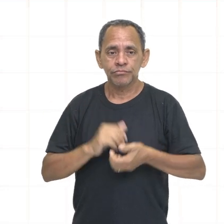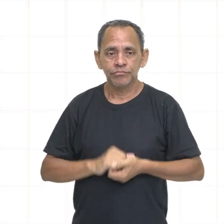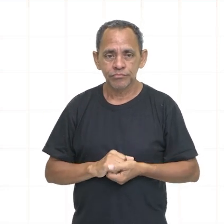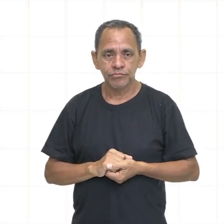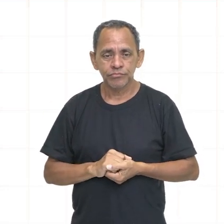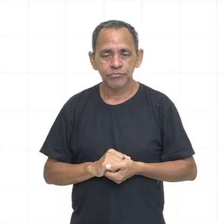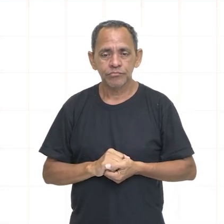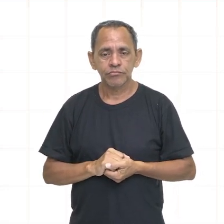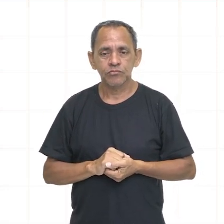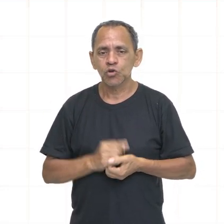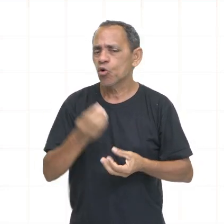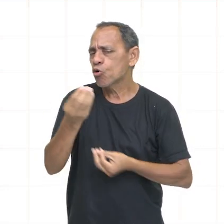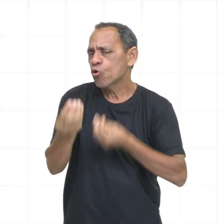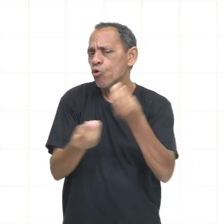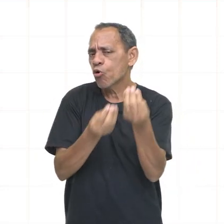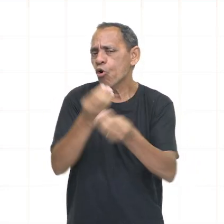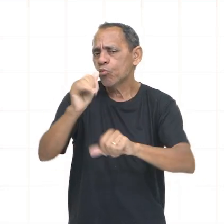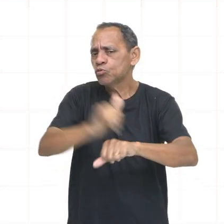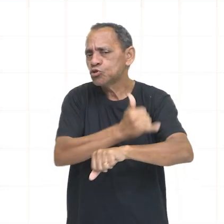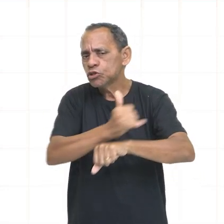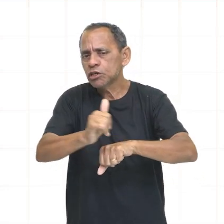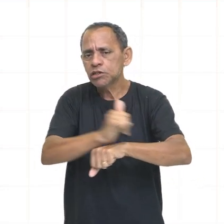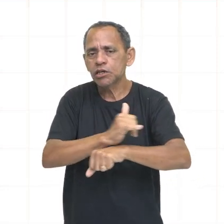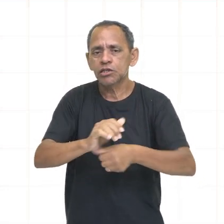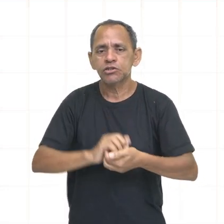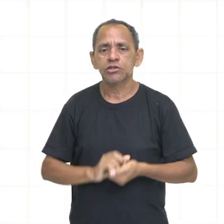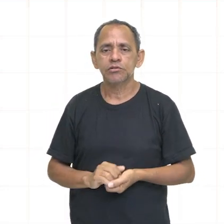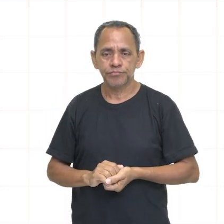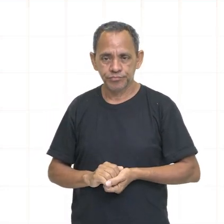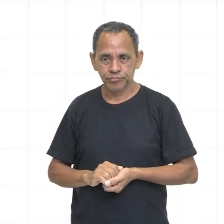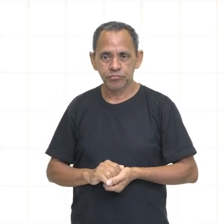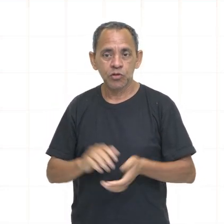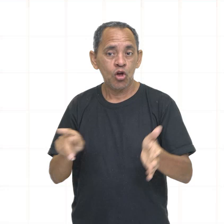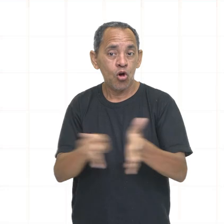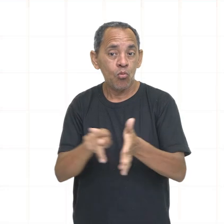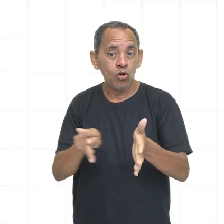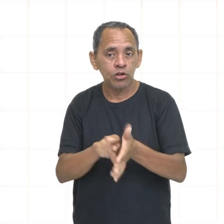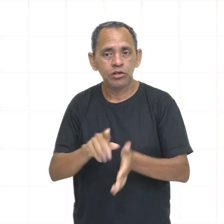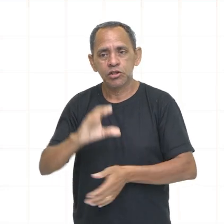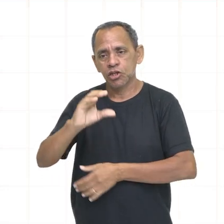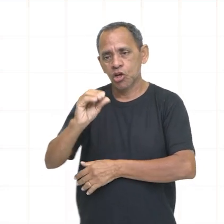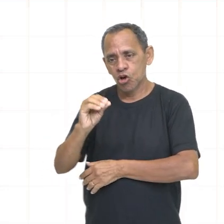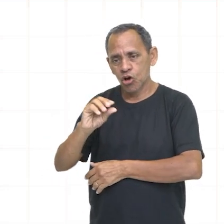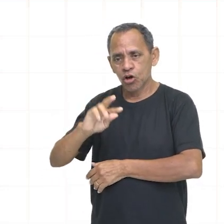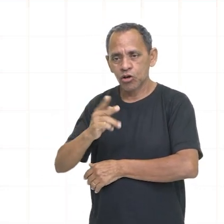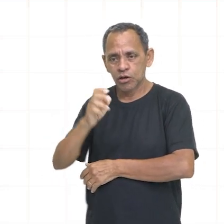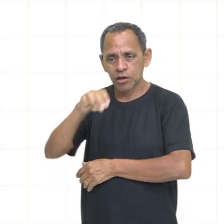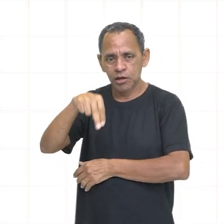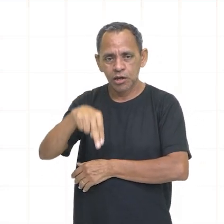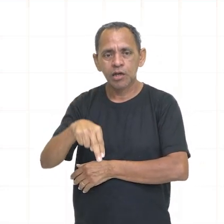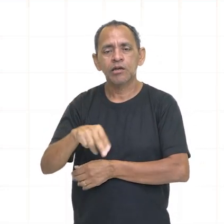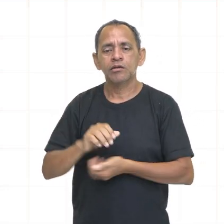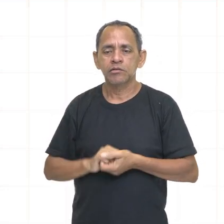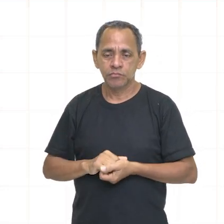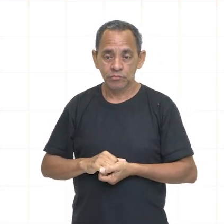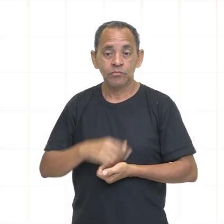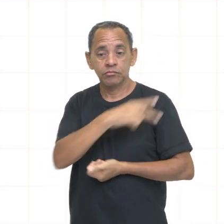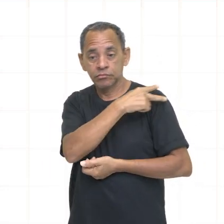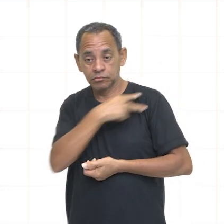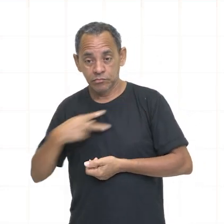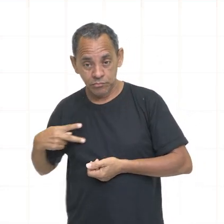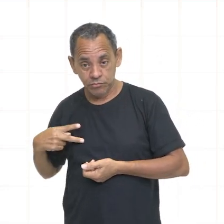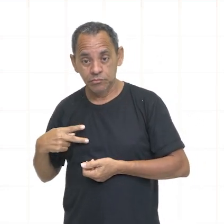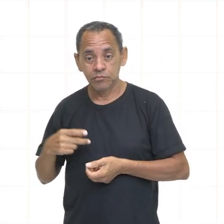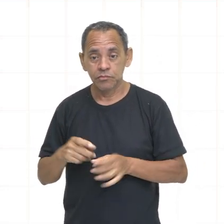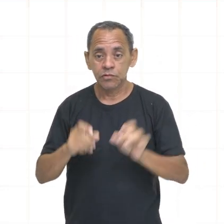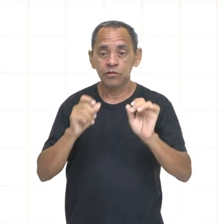O caminho do golpe de Estado, o Plano Cohen, ou Plano Cohen. O presidente articulava sua permanência no